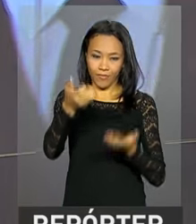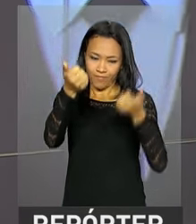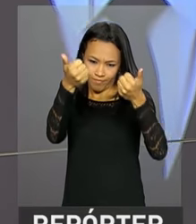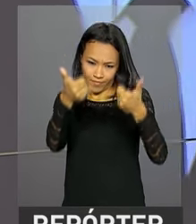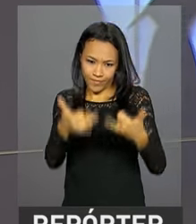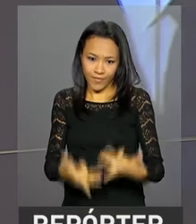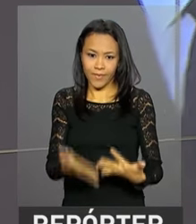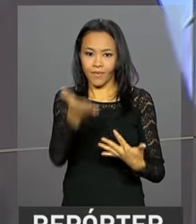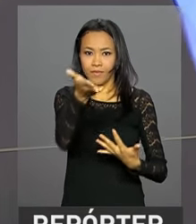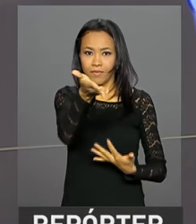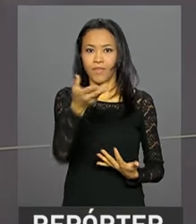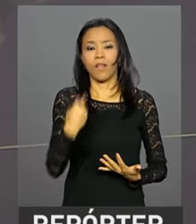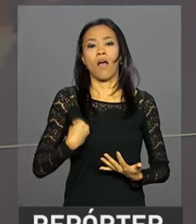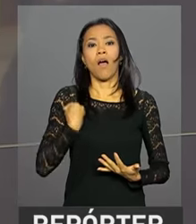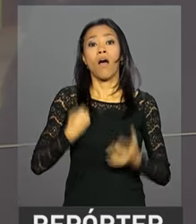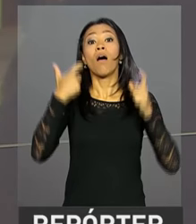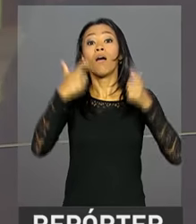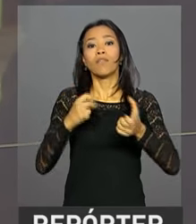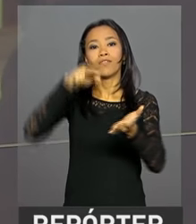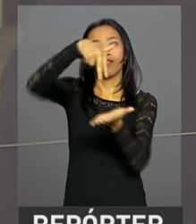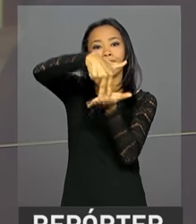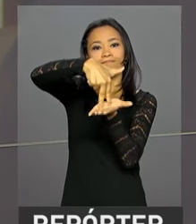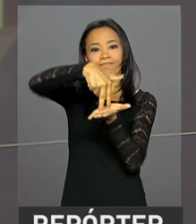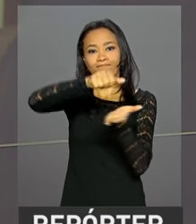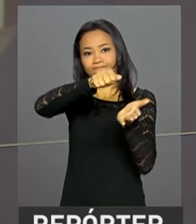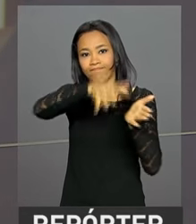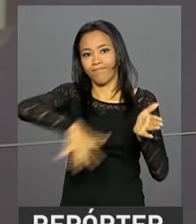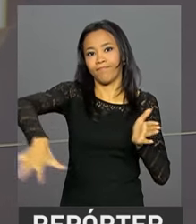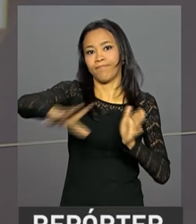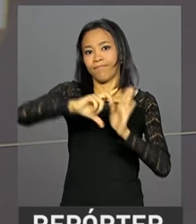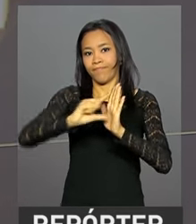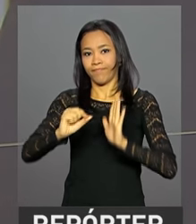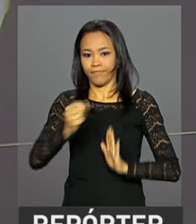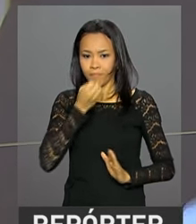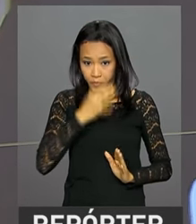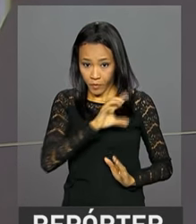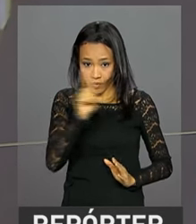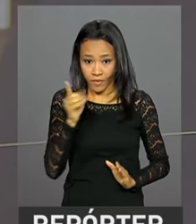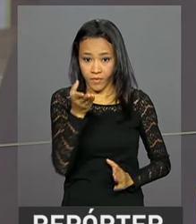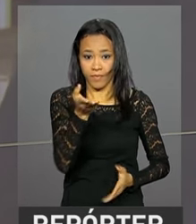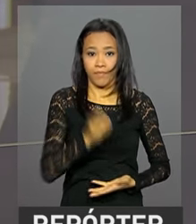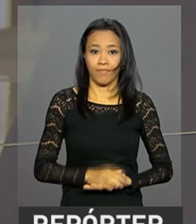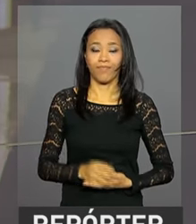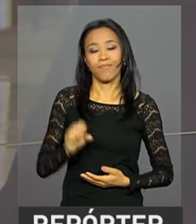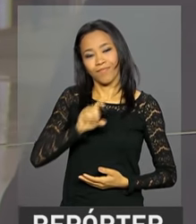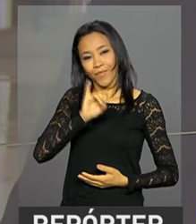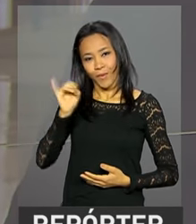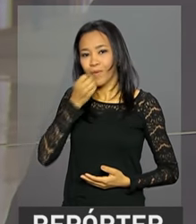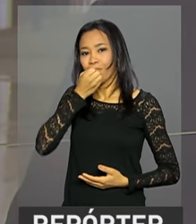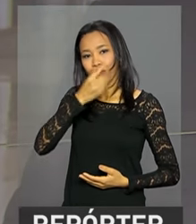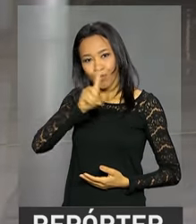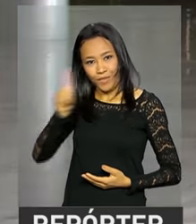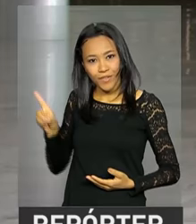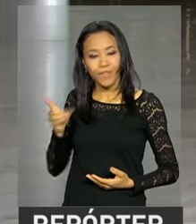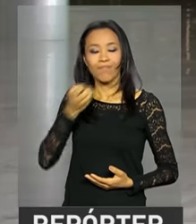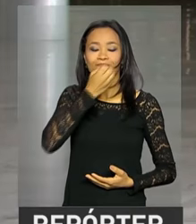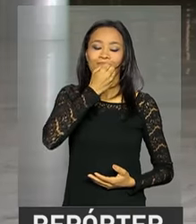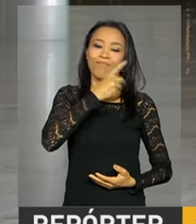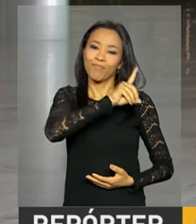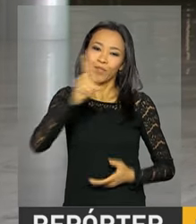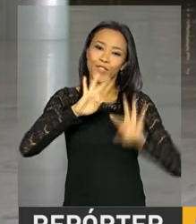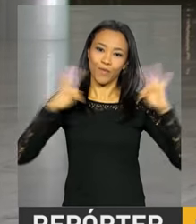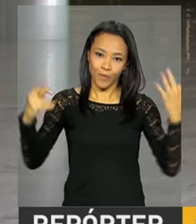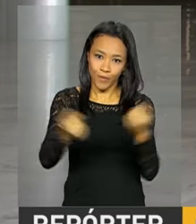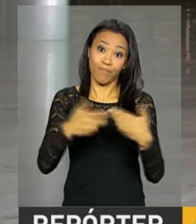Pedro Neto, que está lá no Palácio do Planalto. Ô, João Pedro, bom dia para você. Leandro, bom dia para você também. Bom dia a todos.